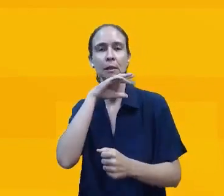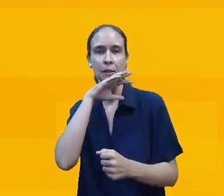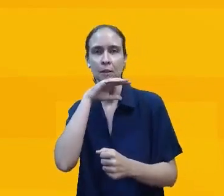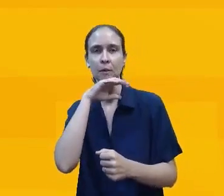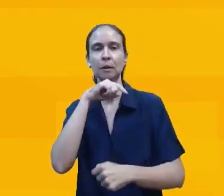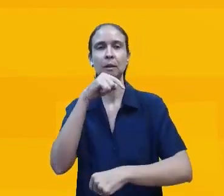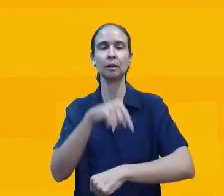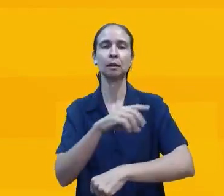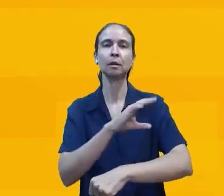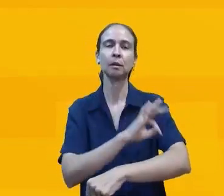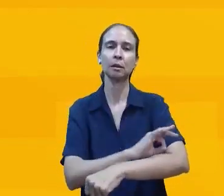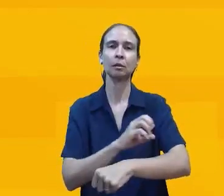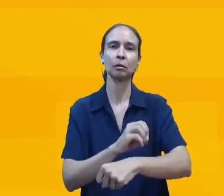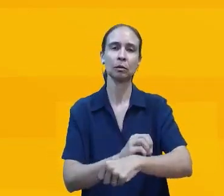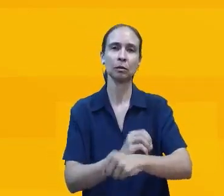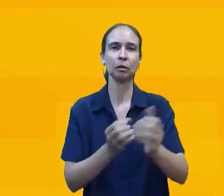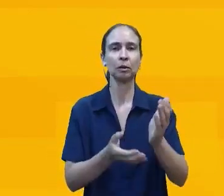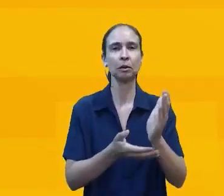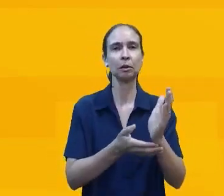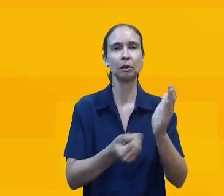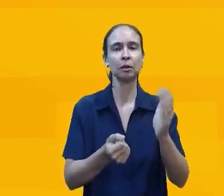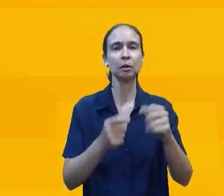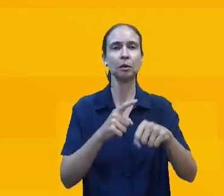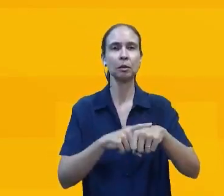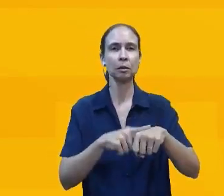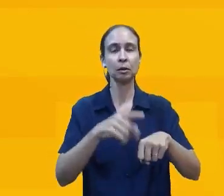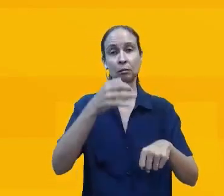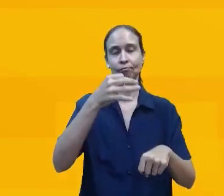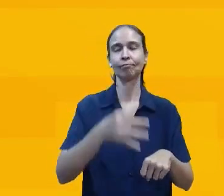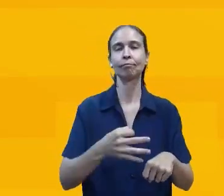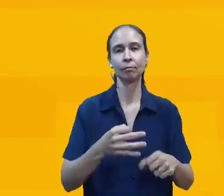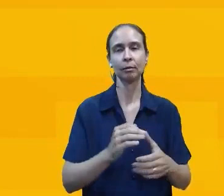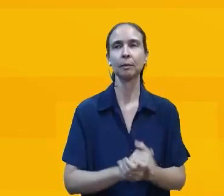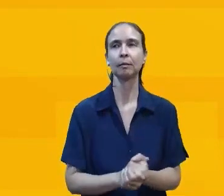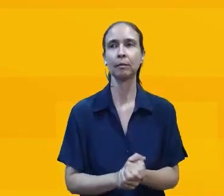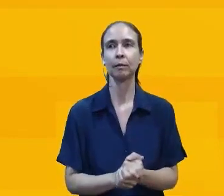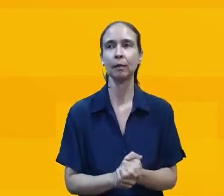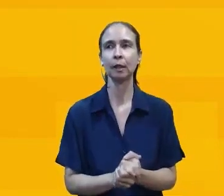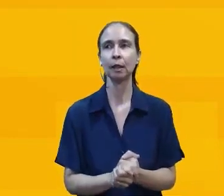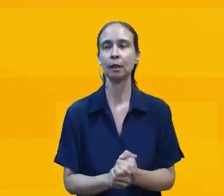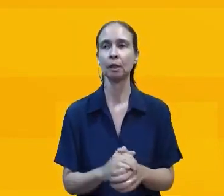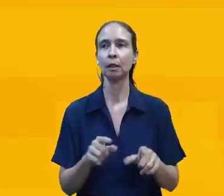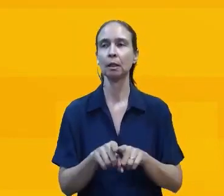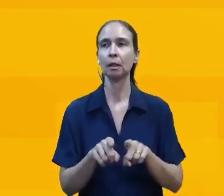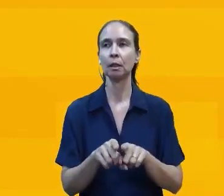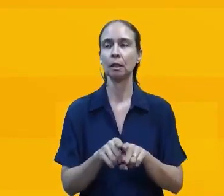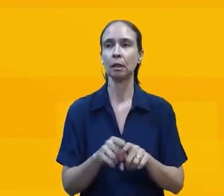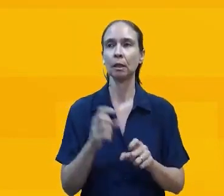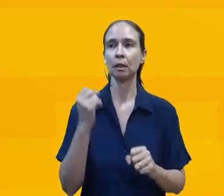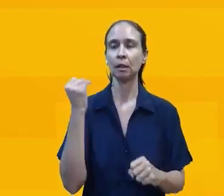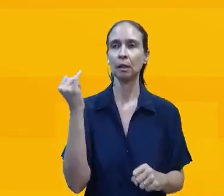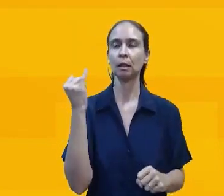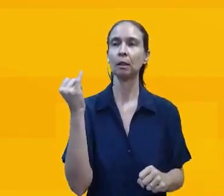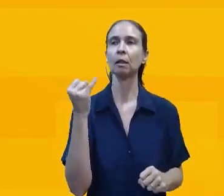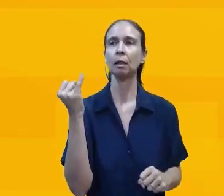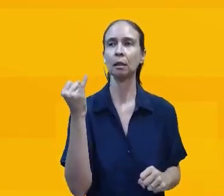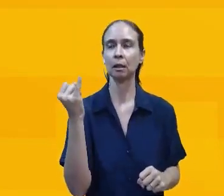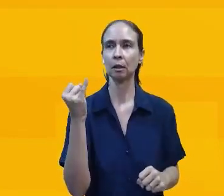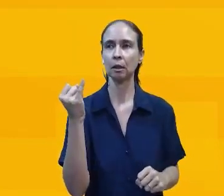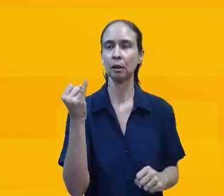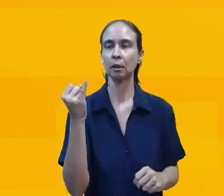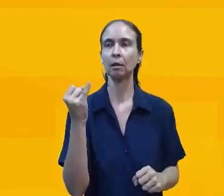E uma coisa também que acho que é importante, que a tendência de produzir em uma densidade